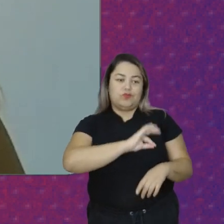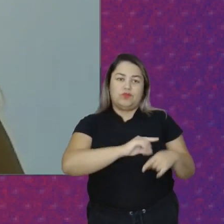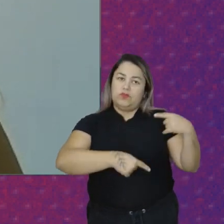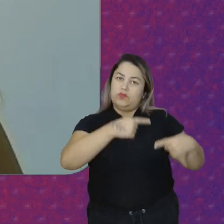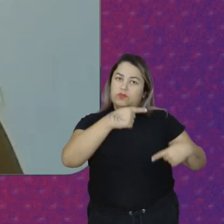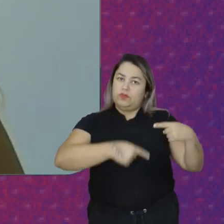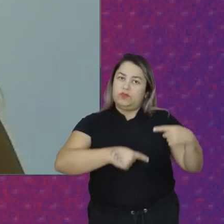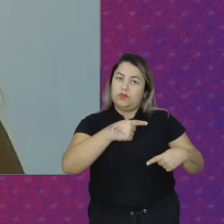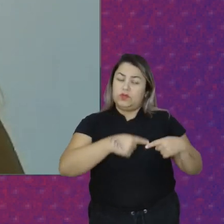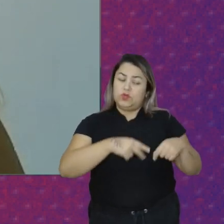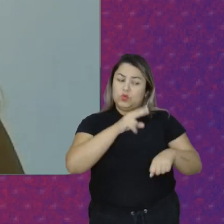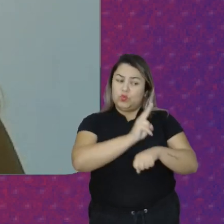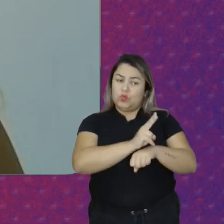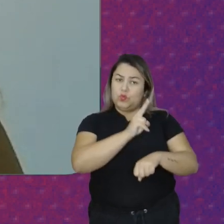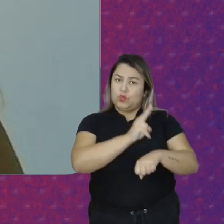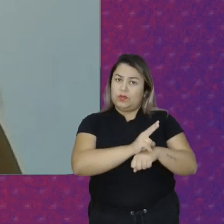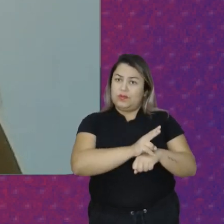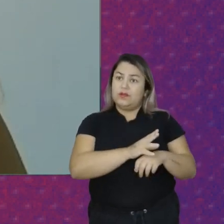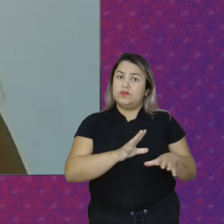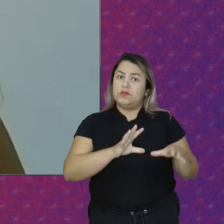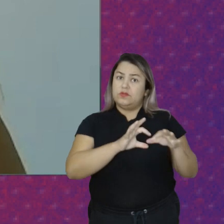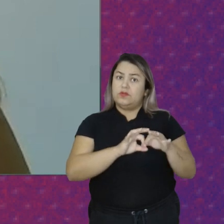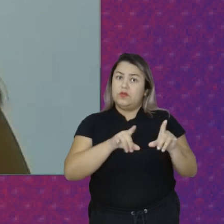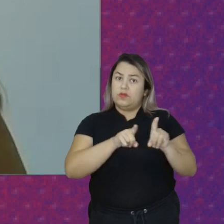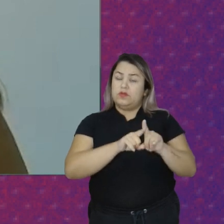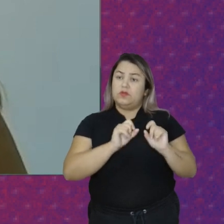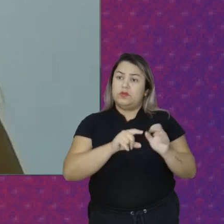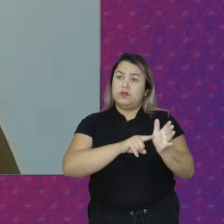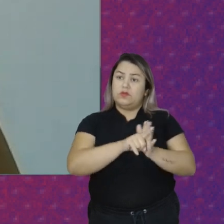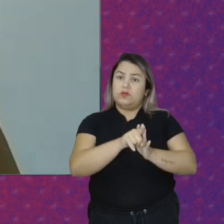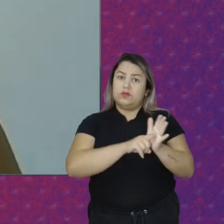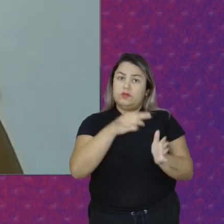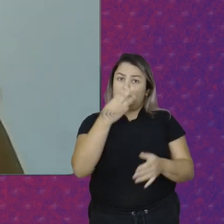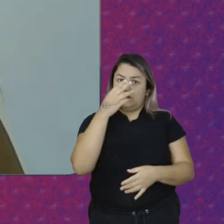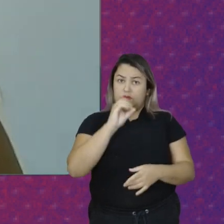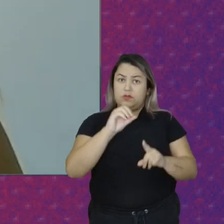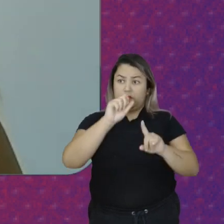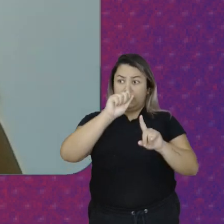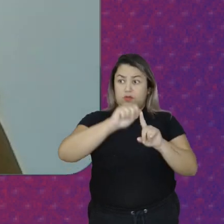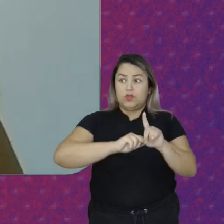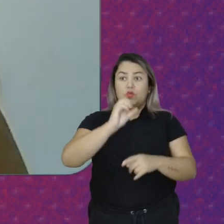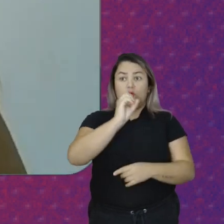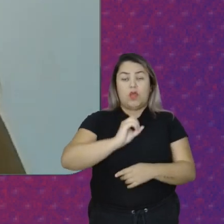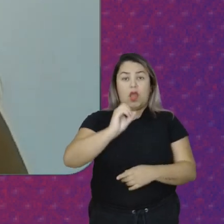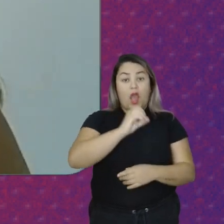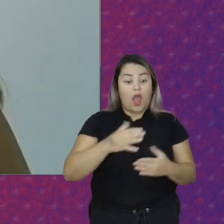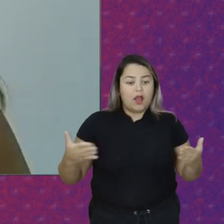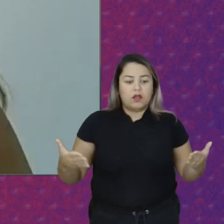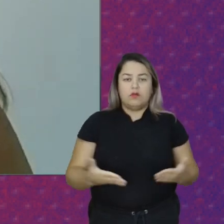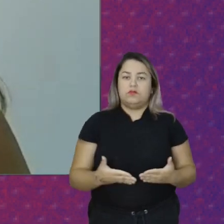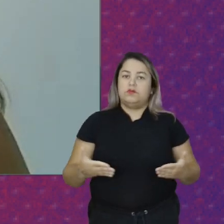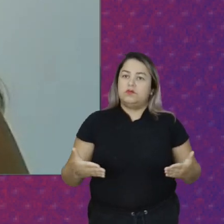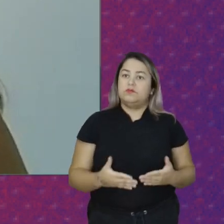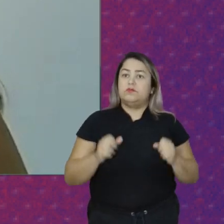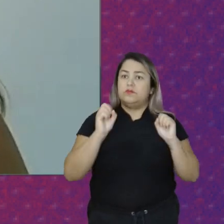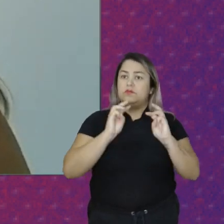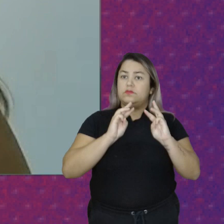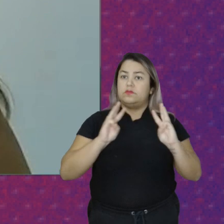de Cuidados entra em consulta pública a partir do dia 30 de outubro, agora, pela